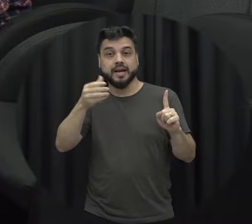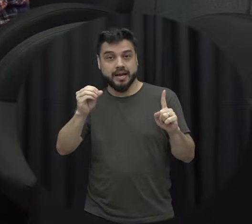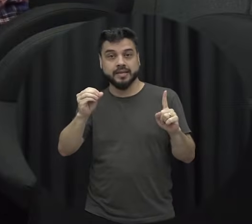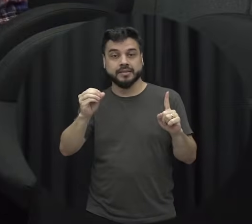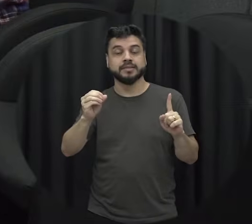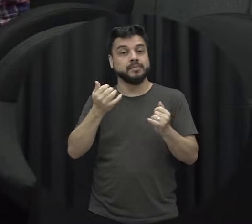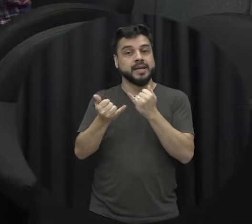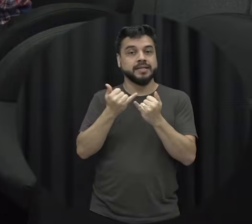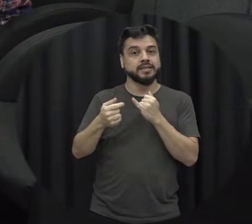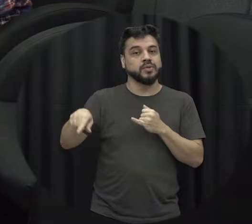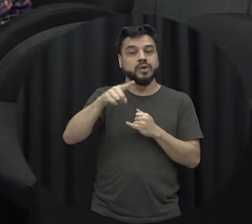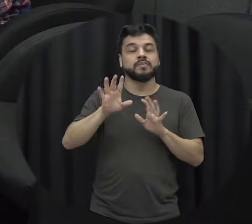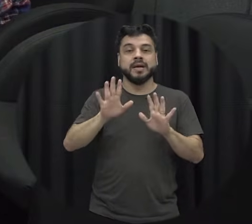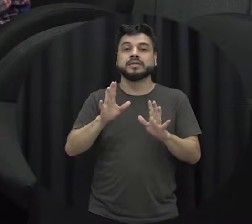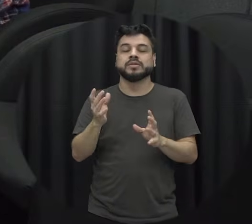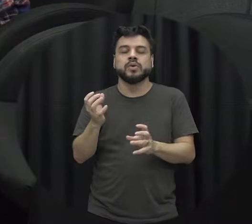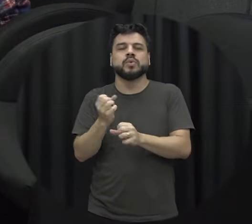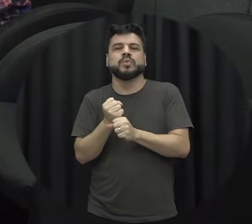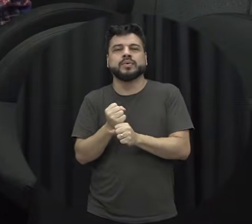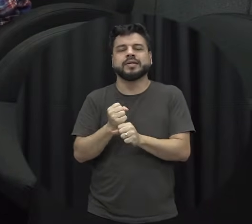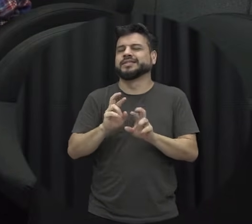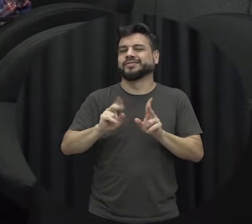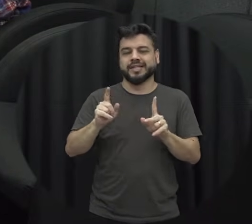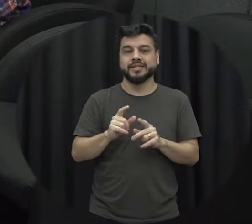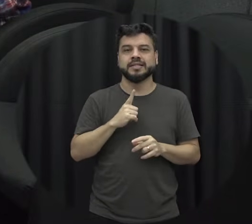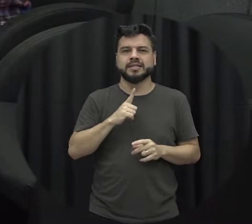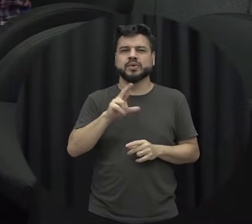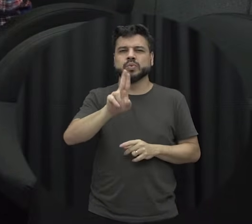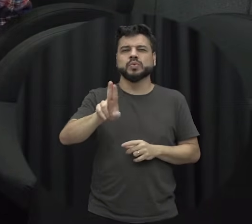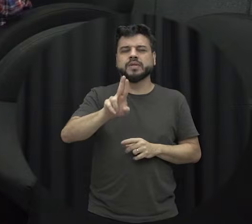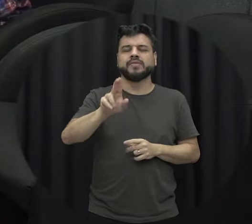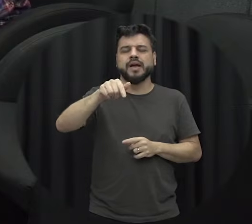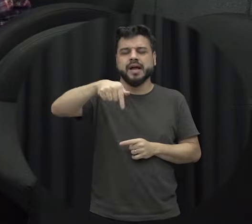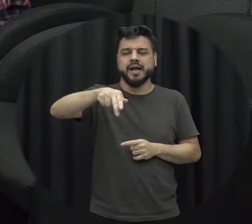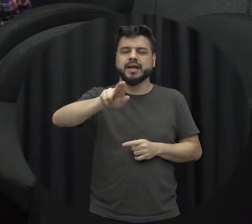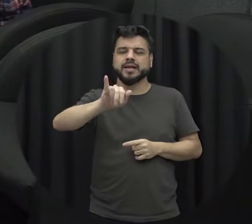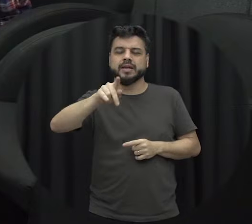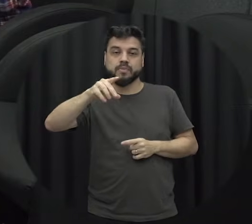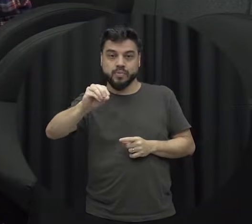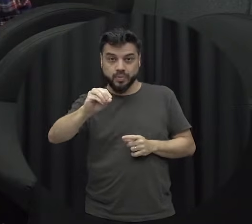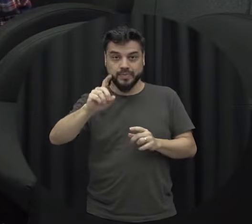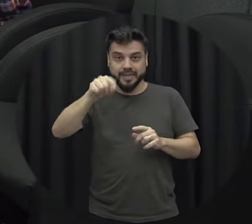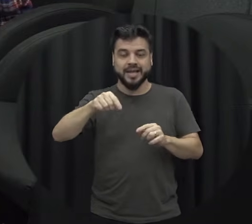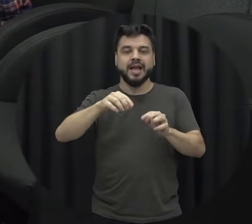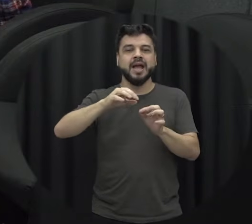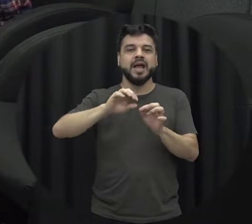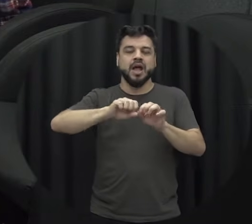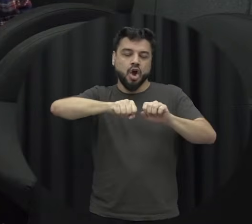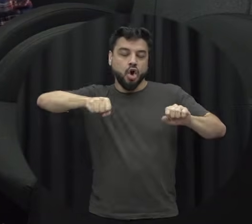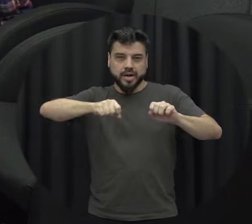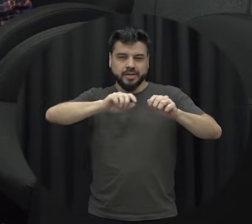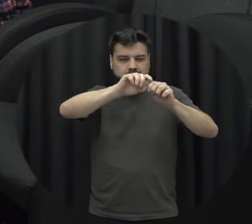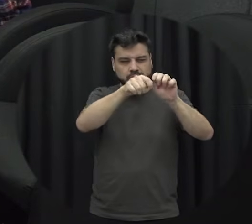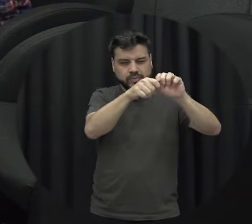deles era diferente, né? Eles usavam os quipos, um conjunto de cordas para fazer com nós